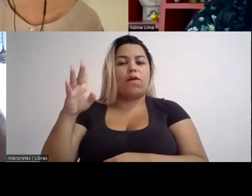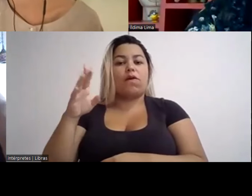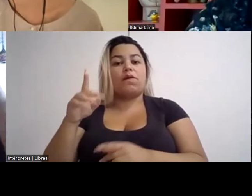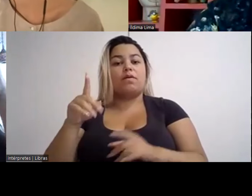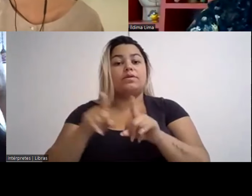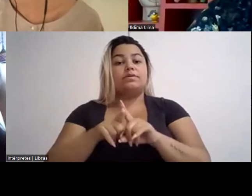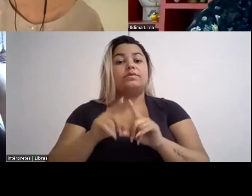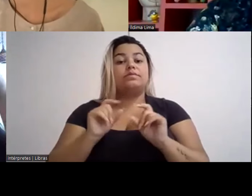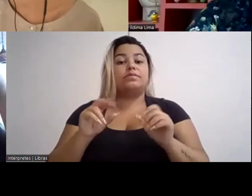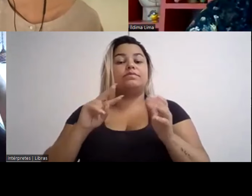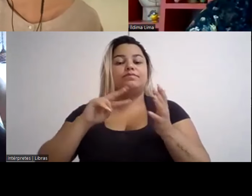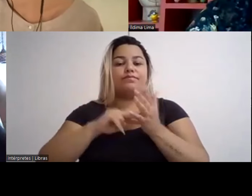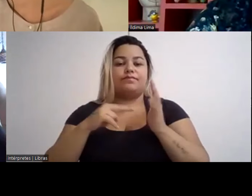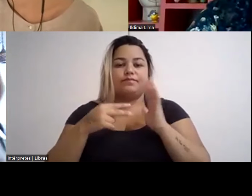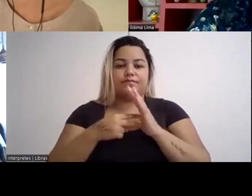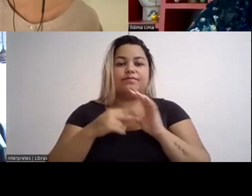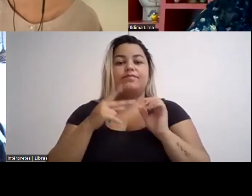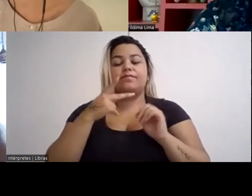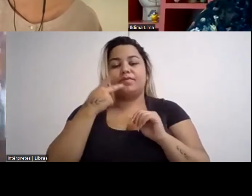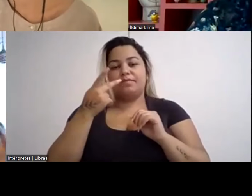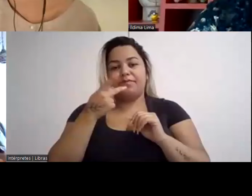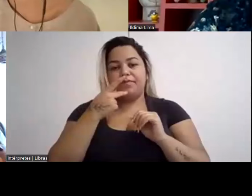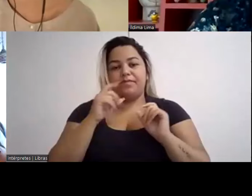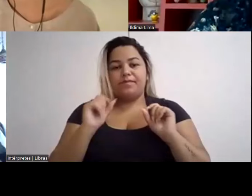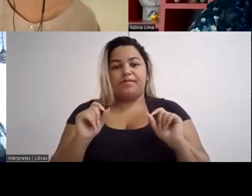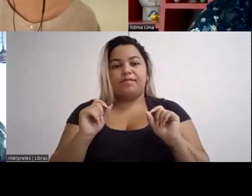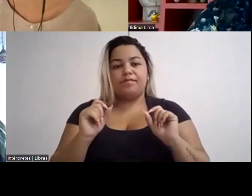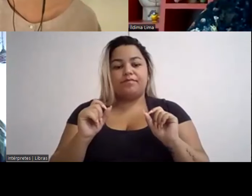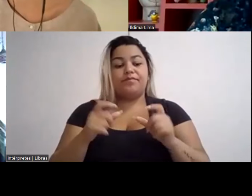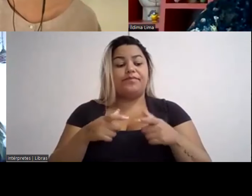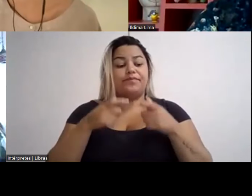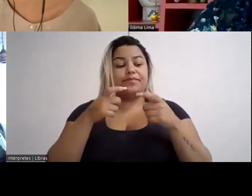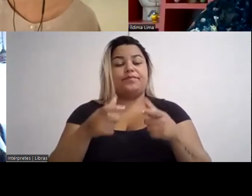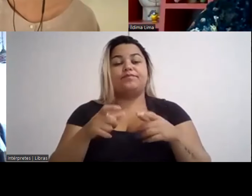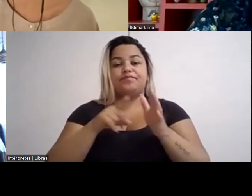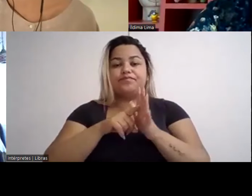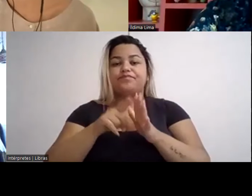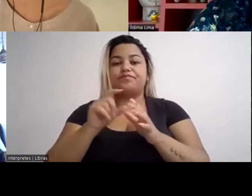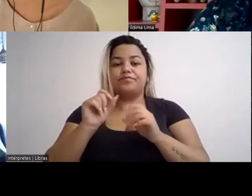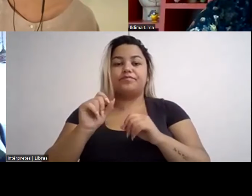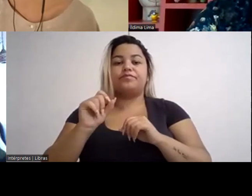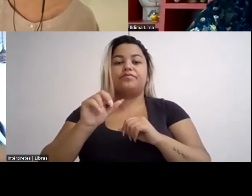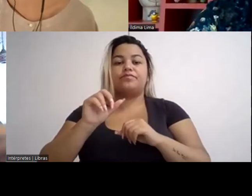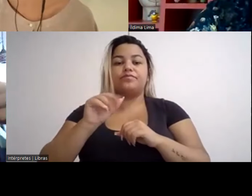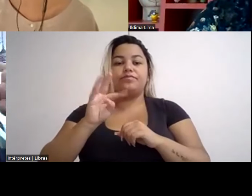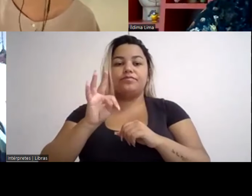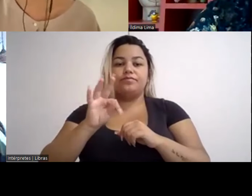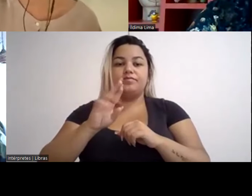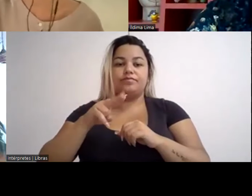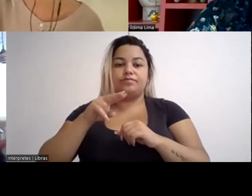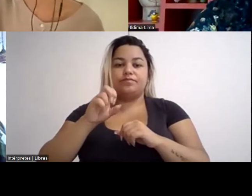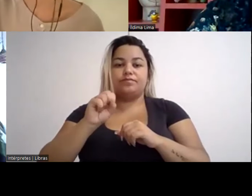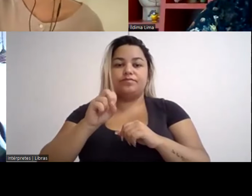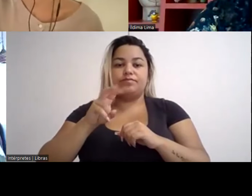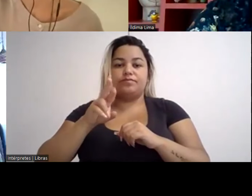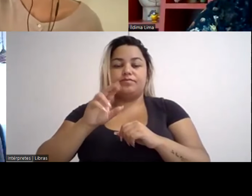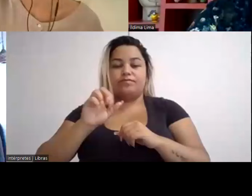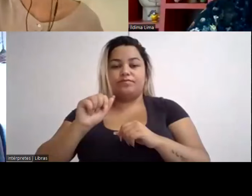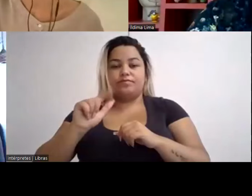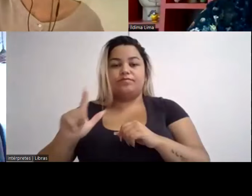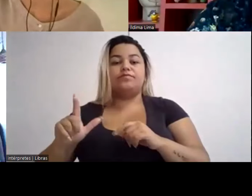sentido de, digamos assim, de uma área específica. Ela é uma área transversal que exige uma nova forma